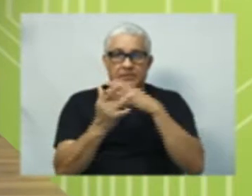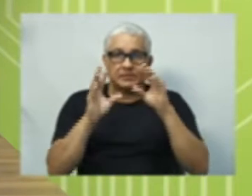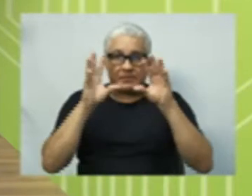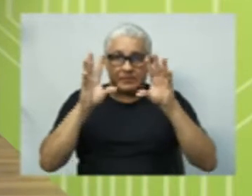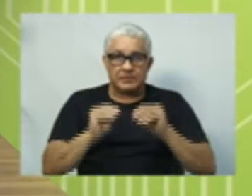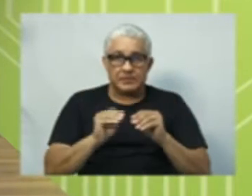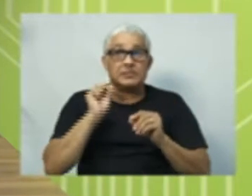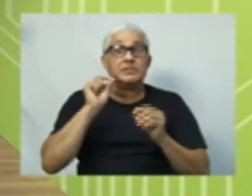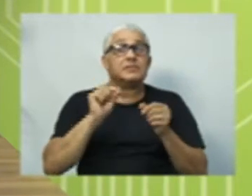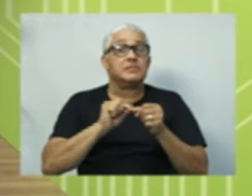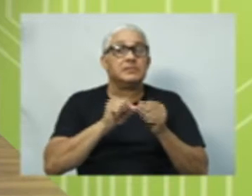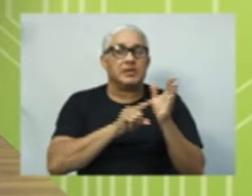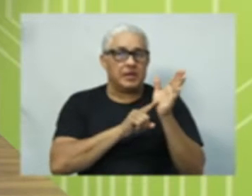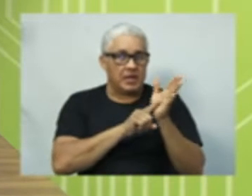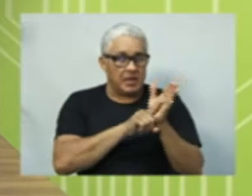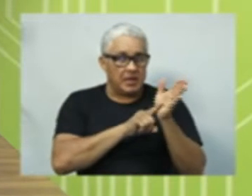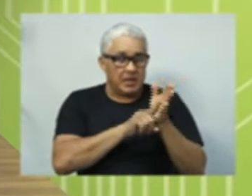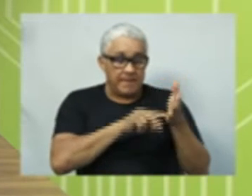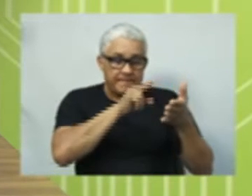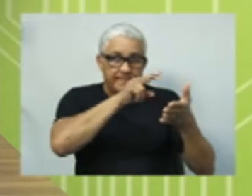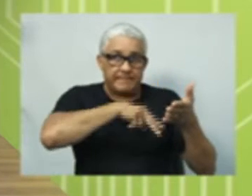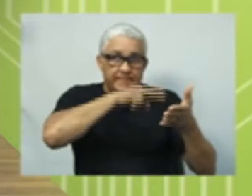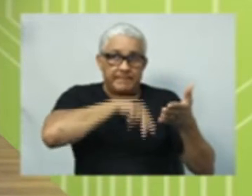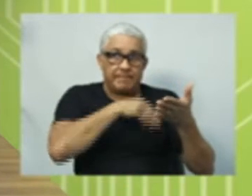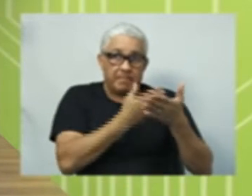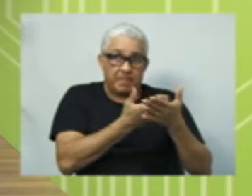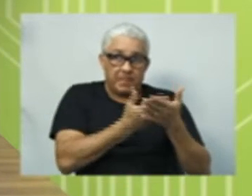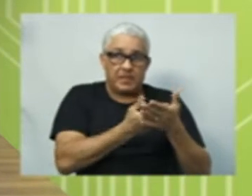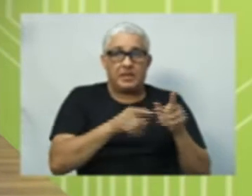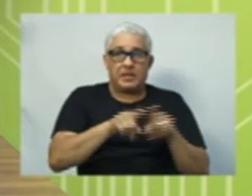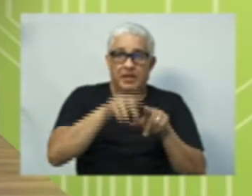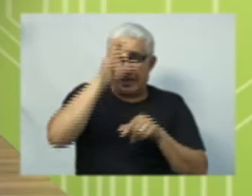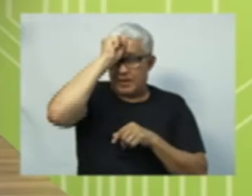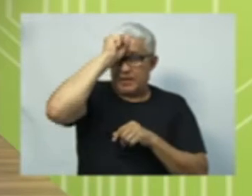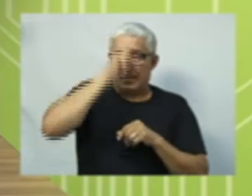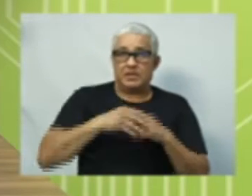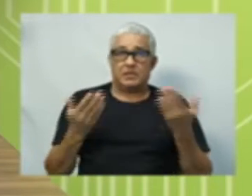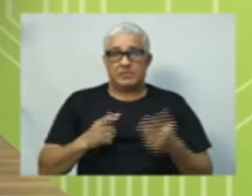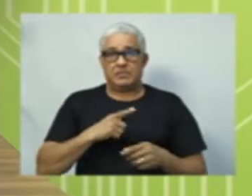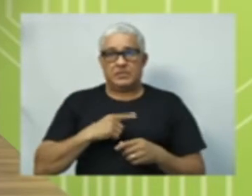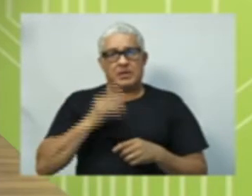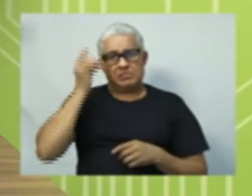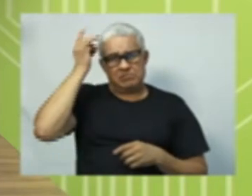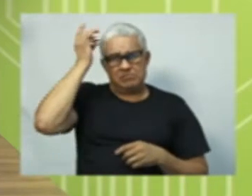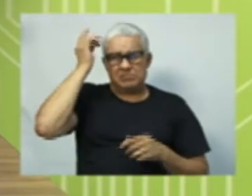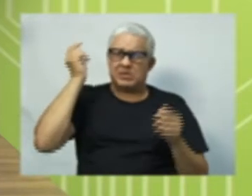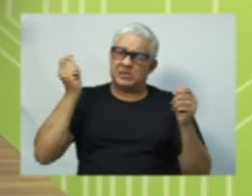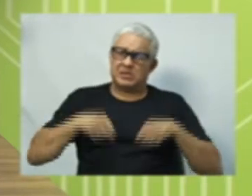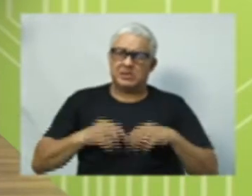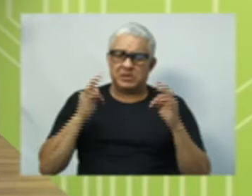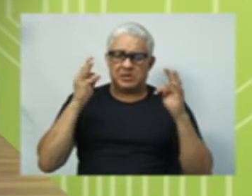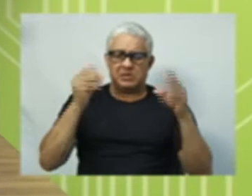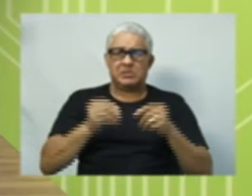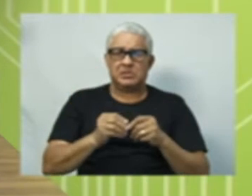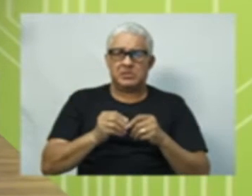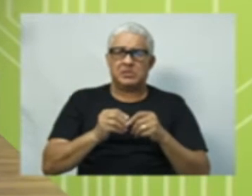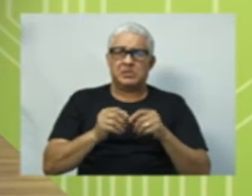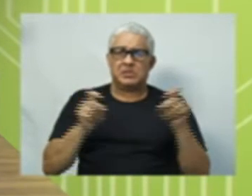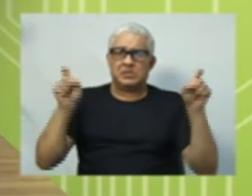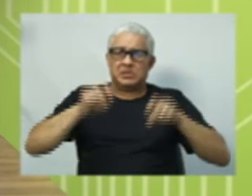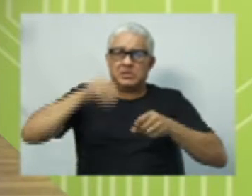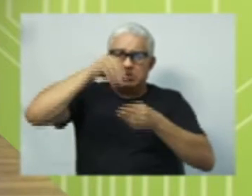fazer o quê? Vai ler, vai estudar e aprender. Hoje temos uma grande facilidade. Está tudo aqui, ó, tudo na